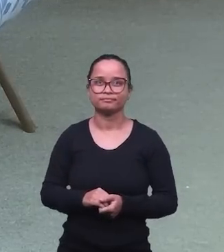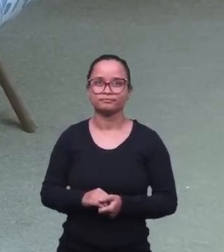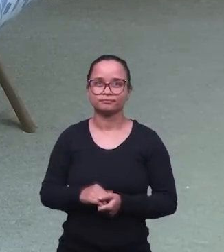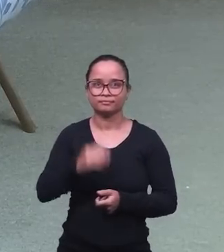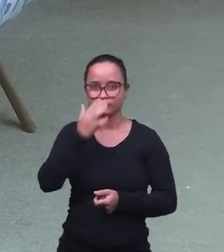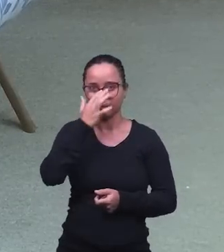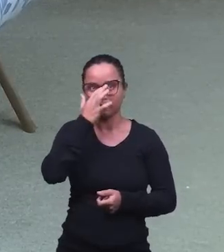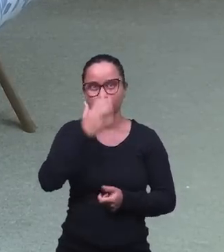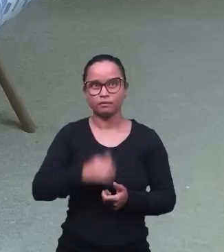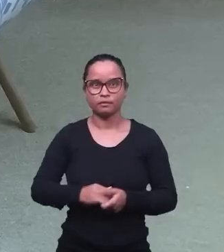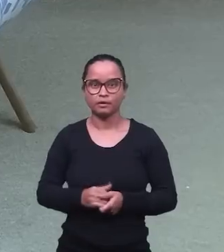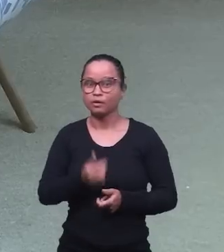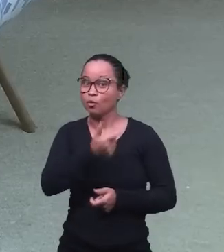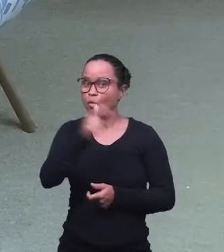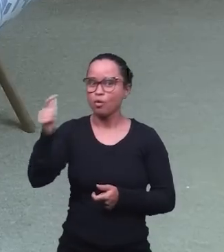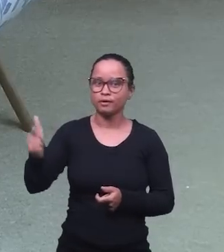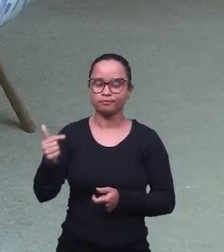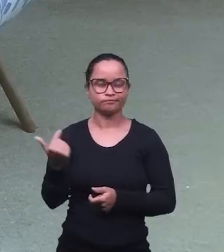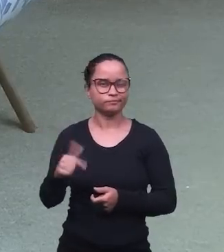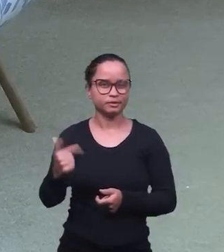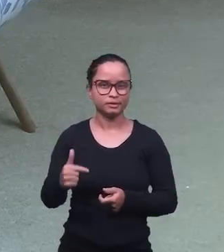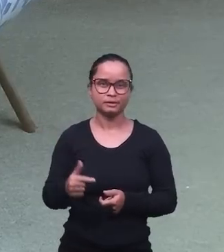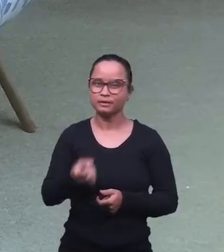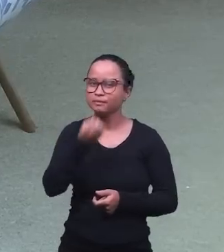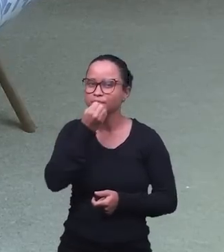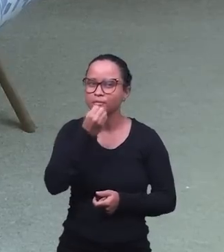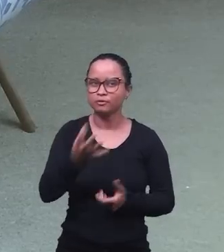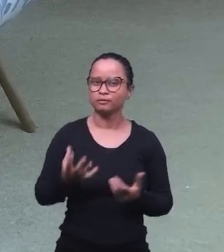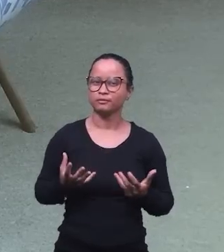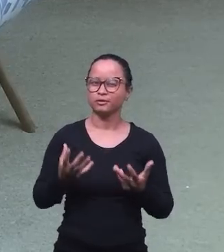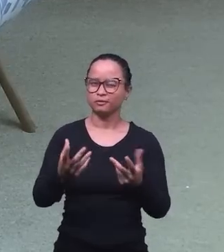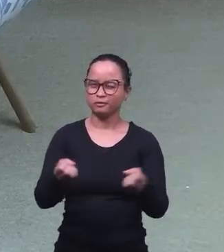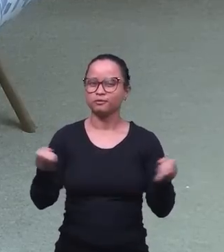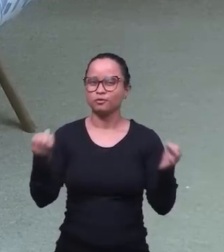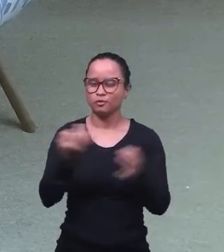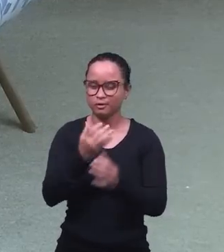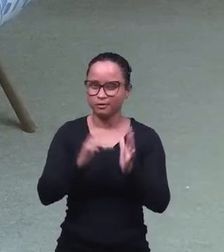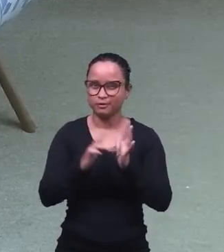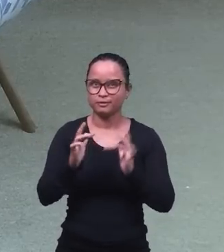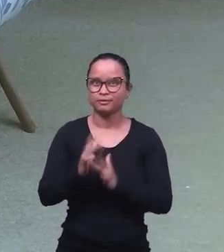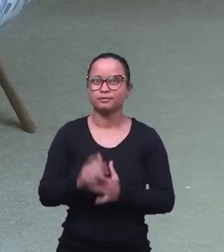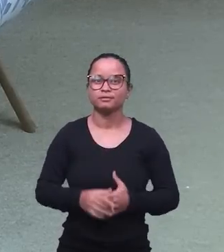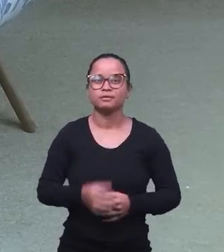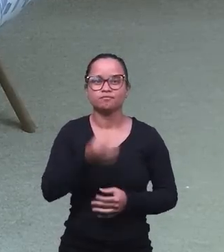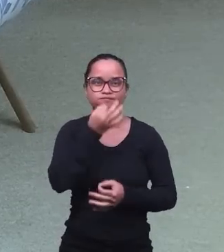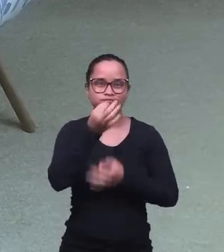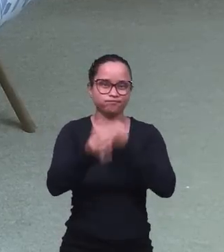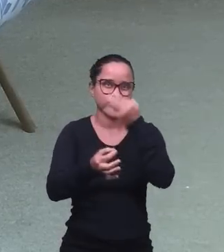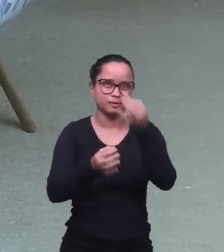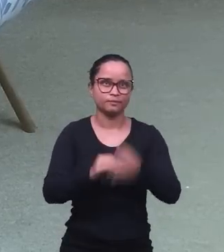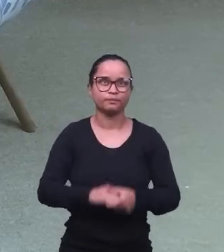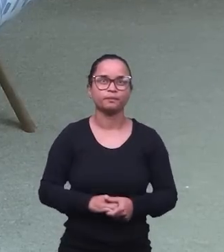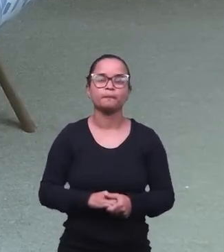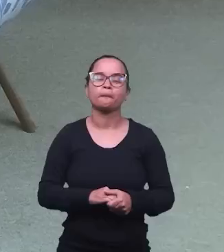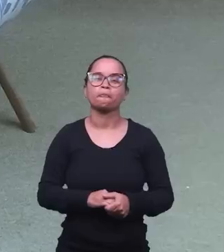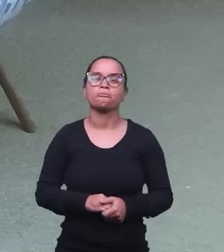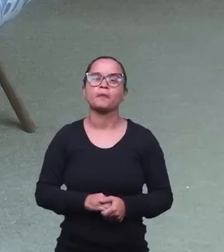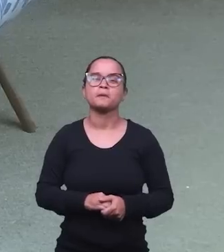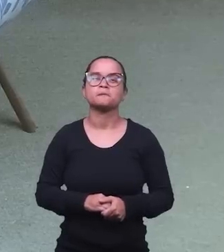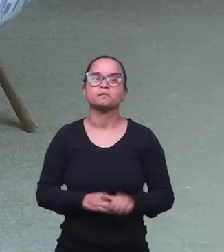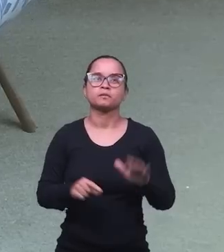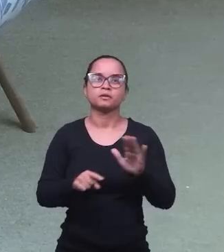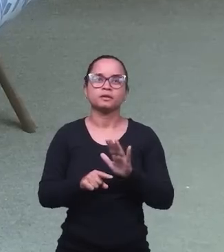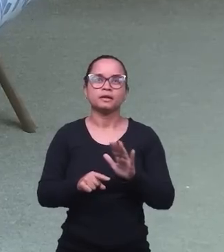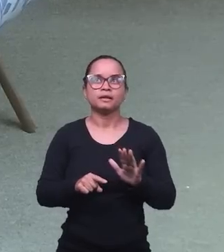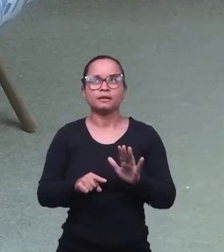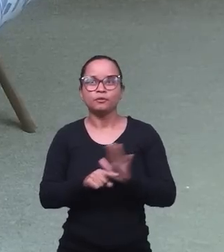é verdade? Não tem outra recompensa maior, Não, né? não, é essa a recompensa. Essa, né? Glória a Jesus. Glória a Jesus. Seu comentário. Bom, na pergunta